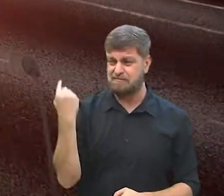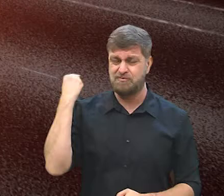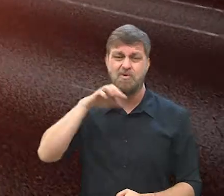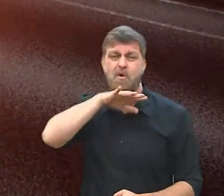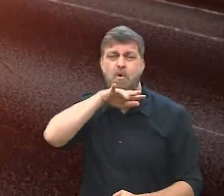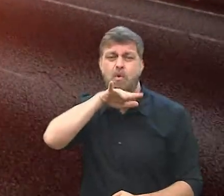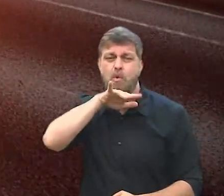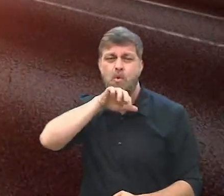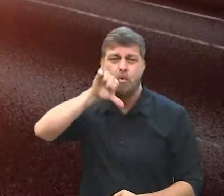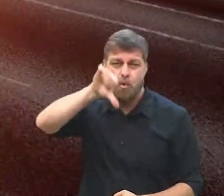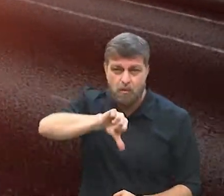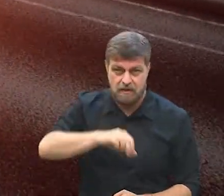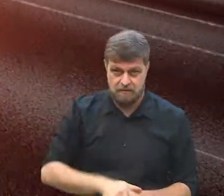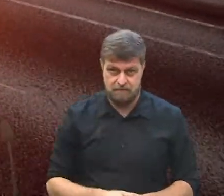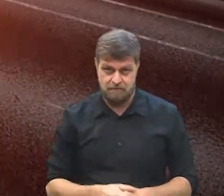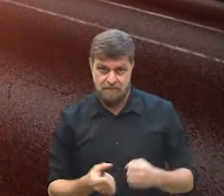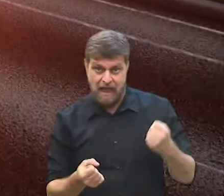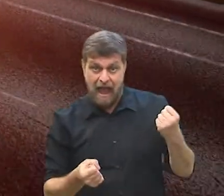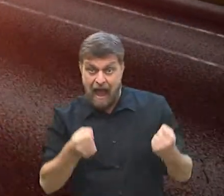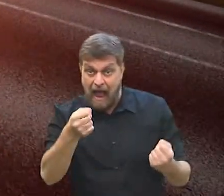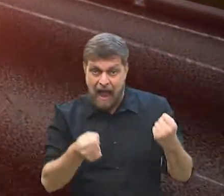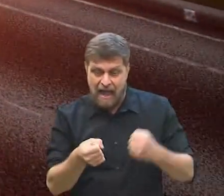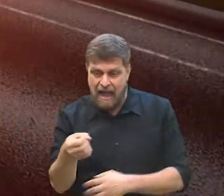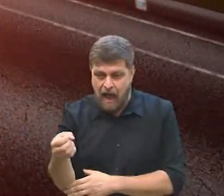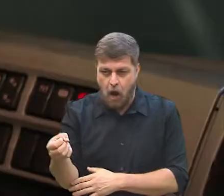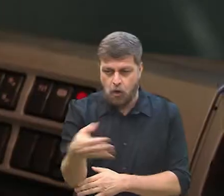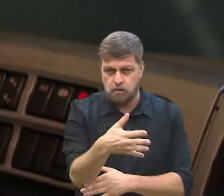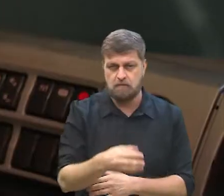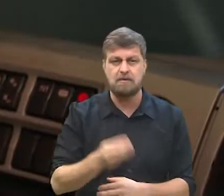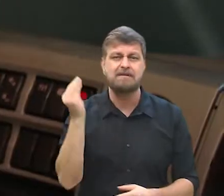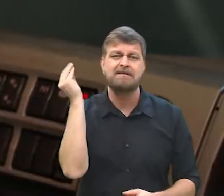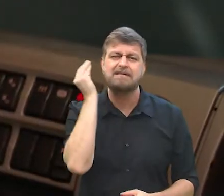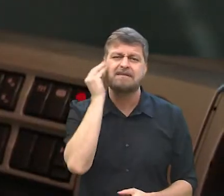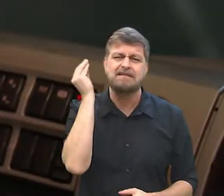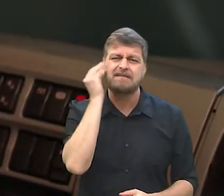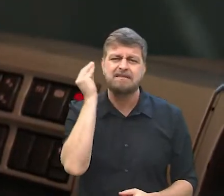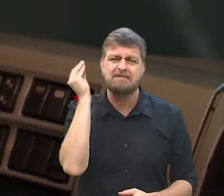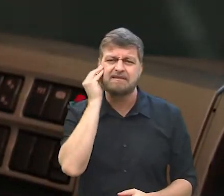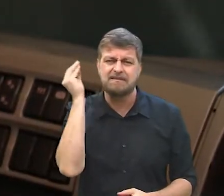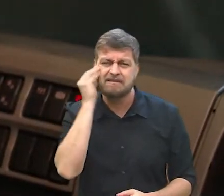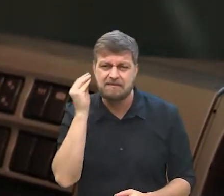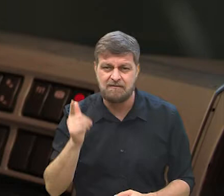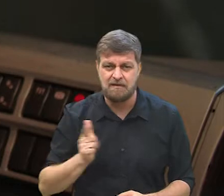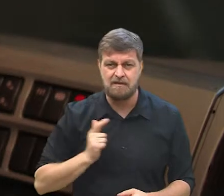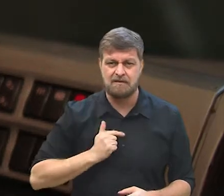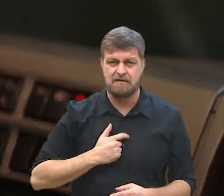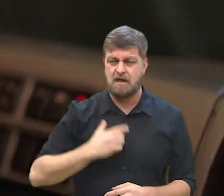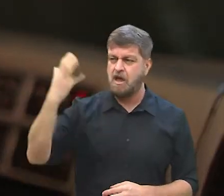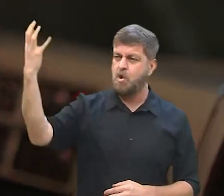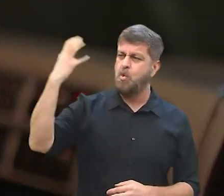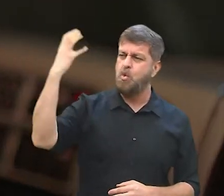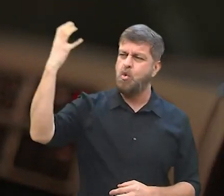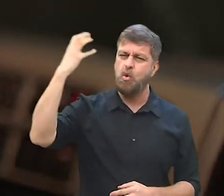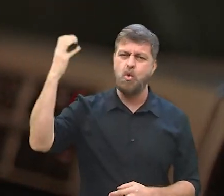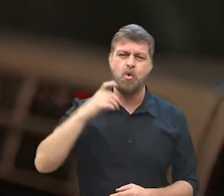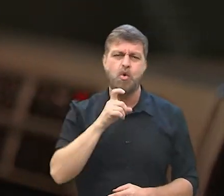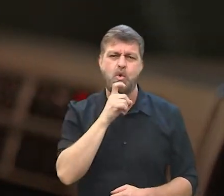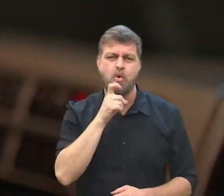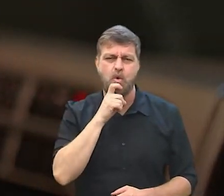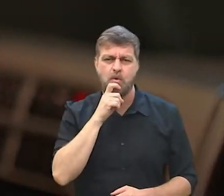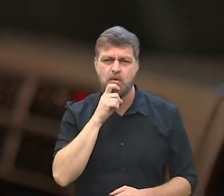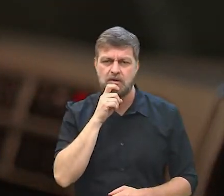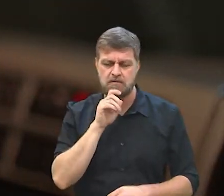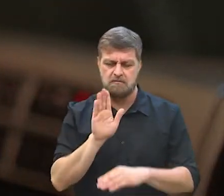ruins. Mas os novos, eu tenho experimentado, olha, ar-condicionado,